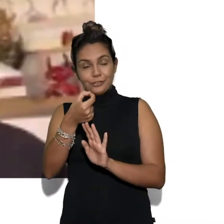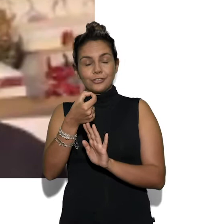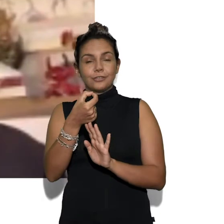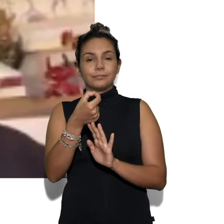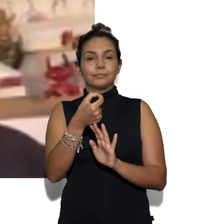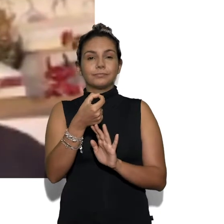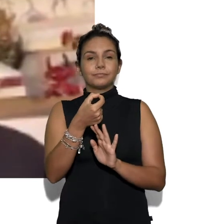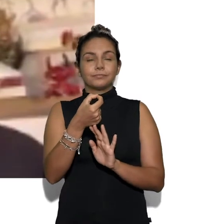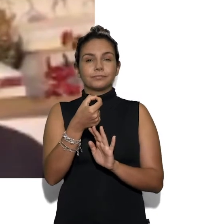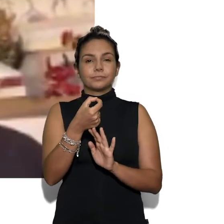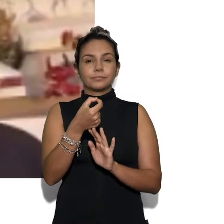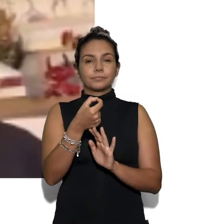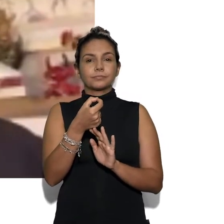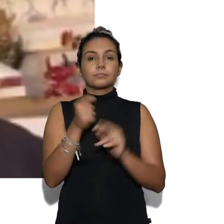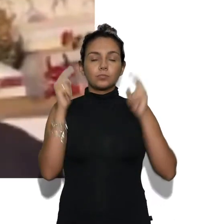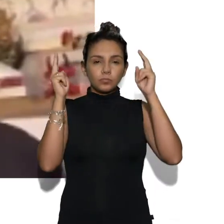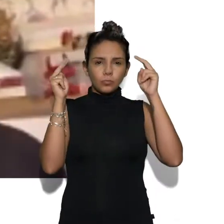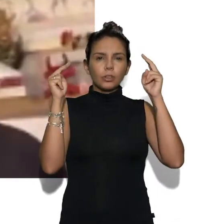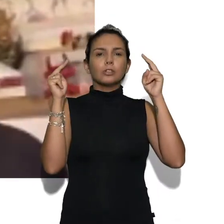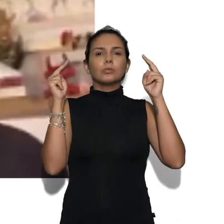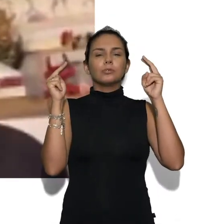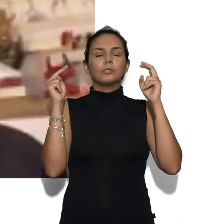eventos da minha vida de 2020,